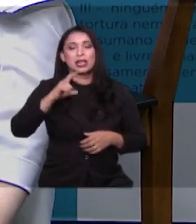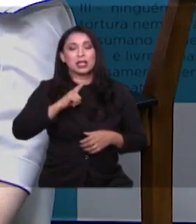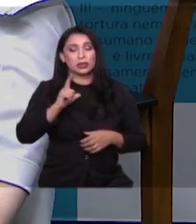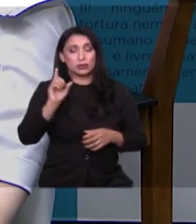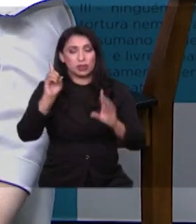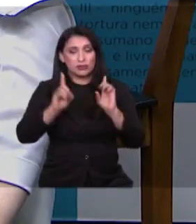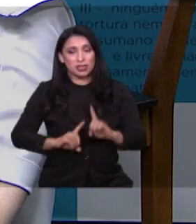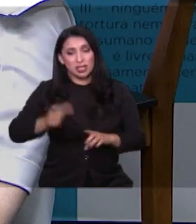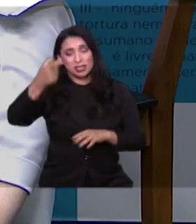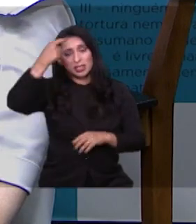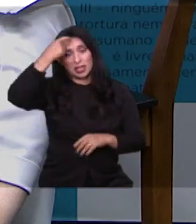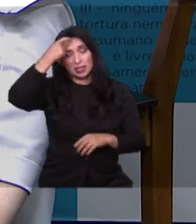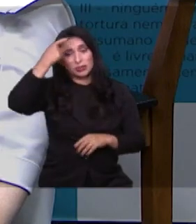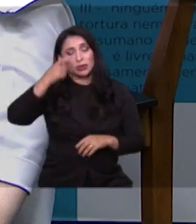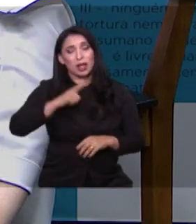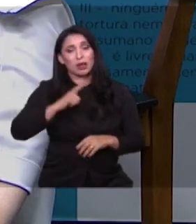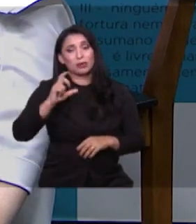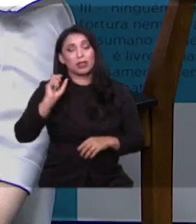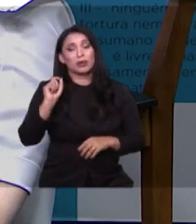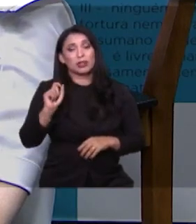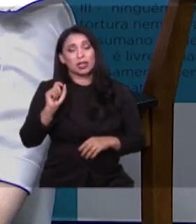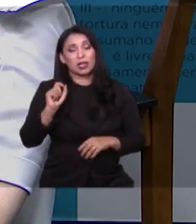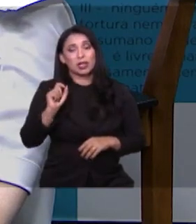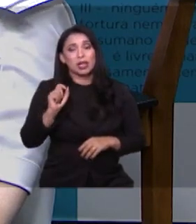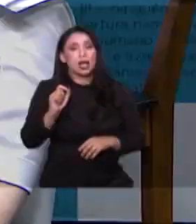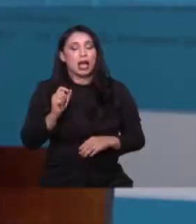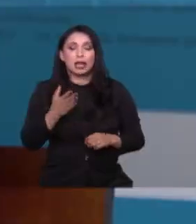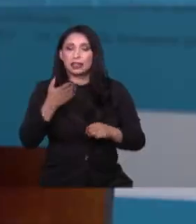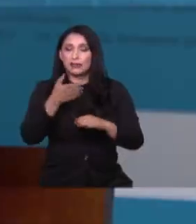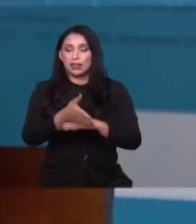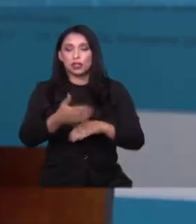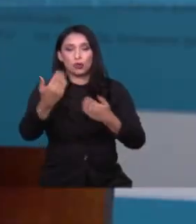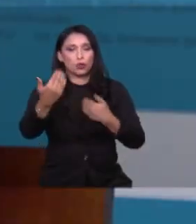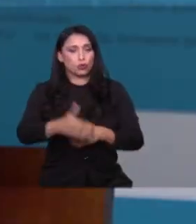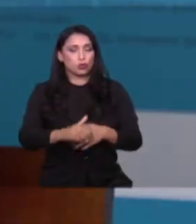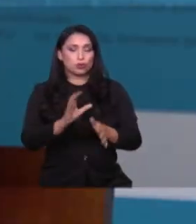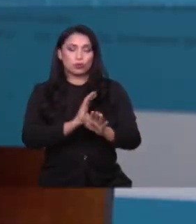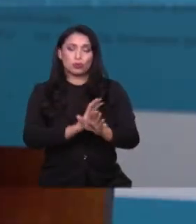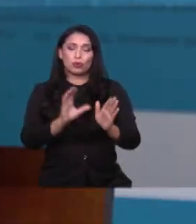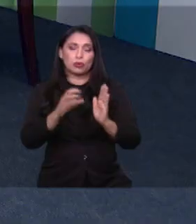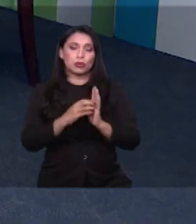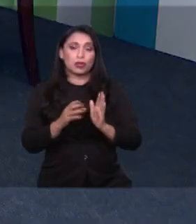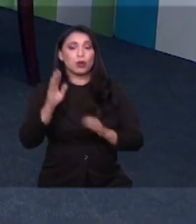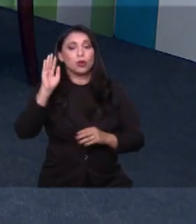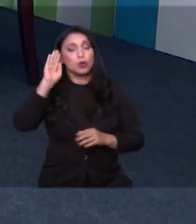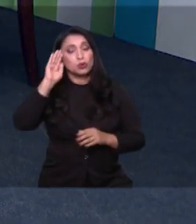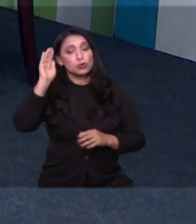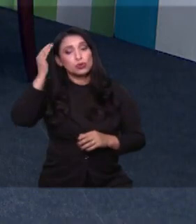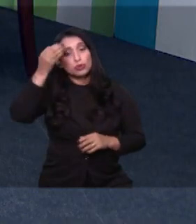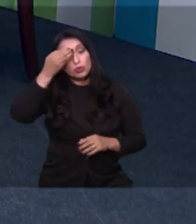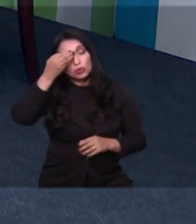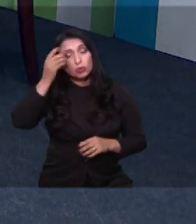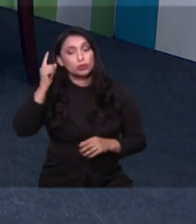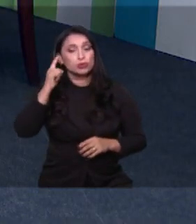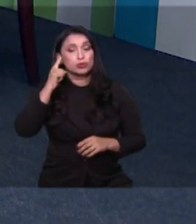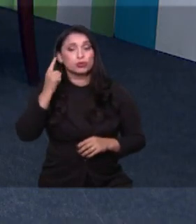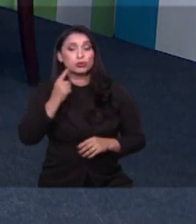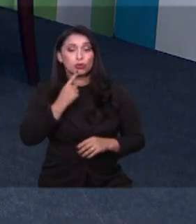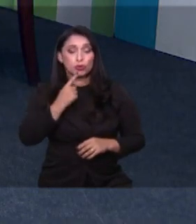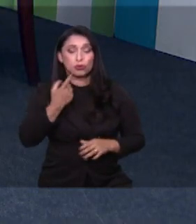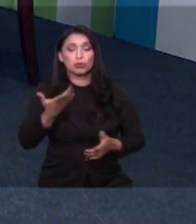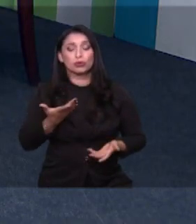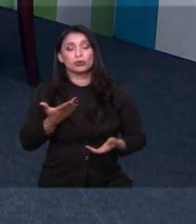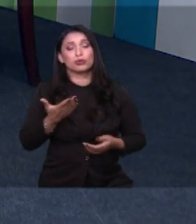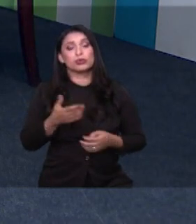vagas são para todas as pessoas com deficiência, então elas não entram por meio do concurso público. Também os surdos, cegos, são pessoas que têm